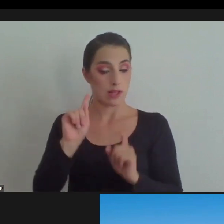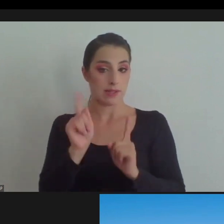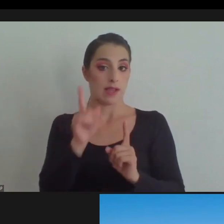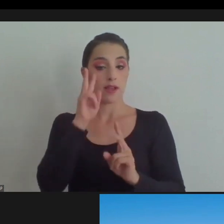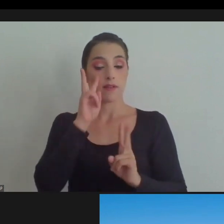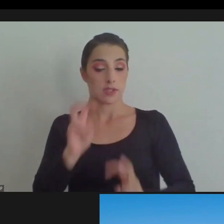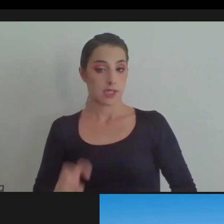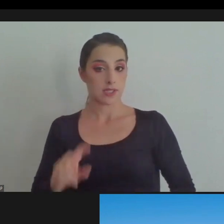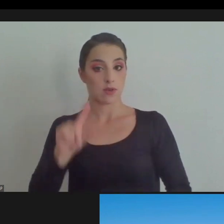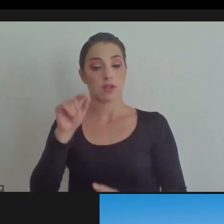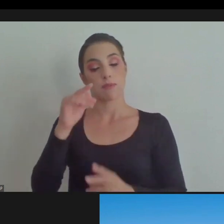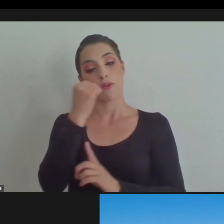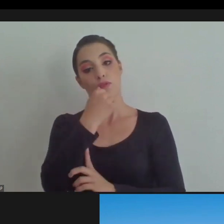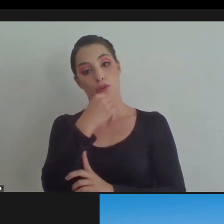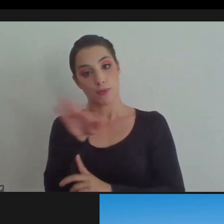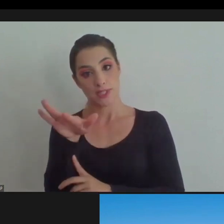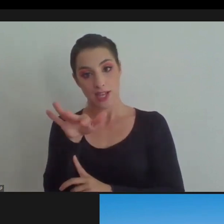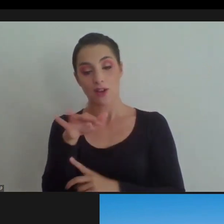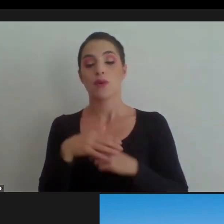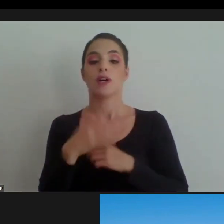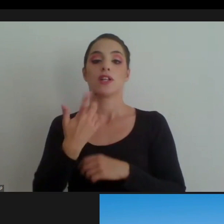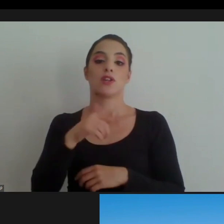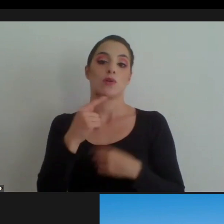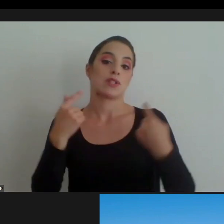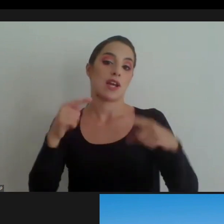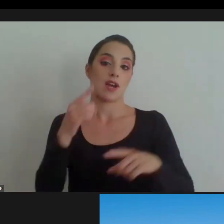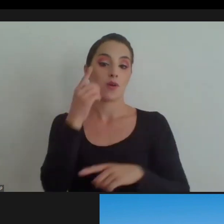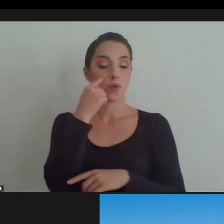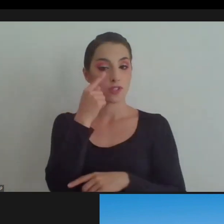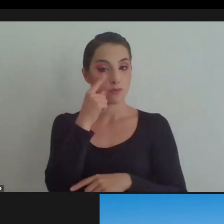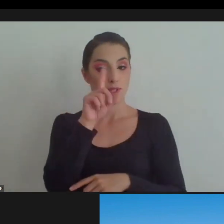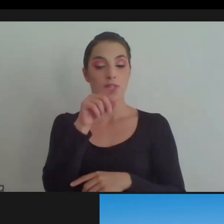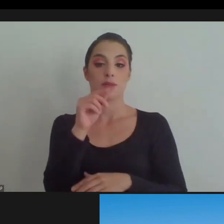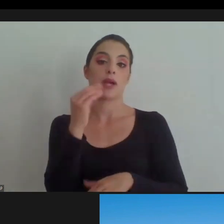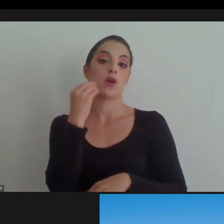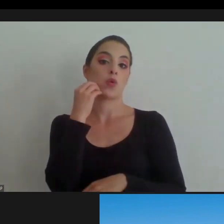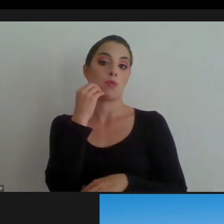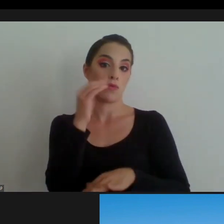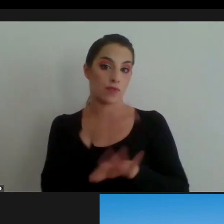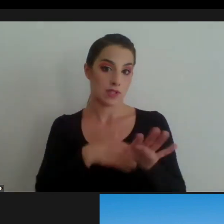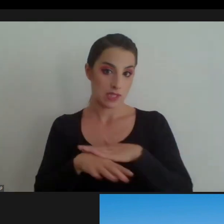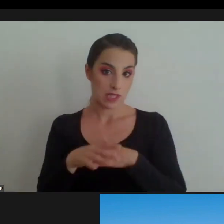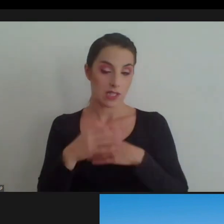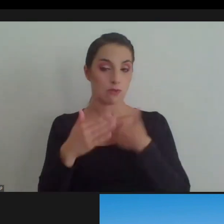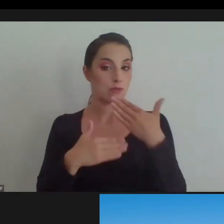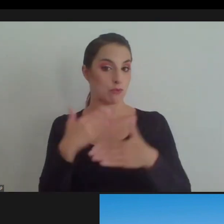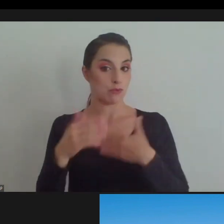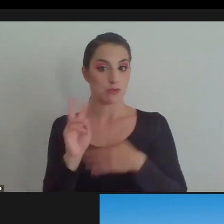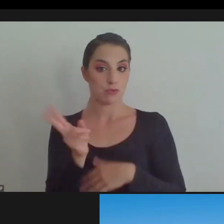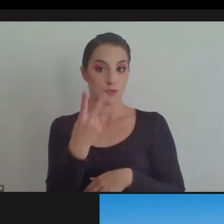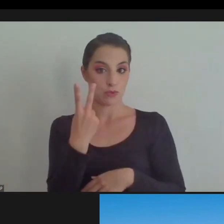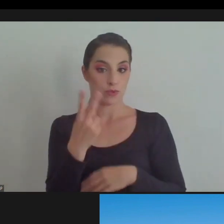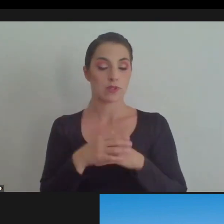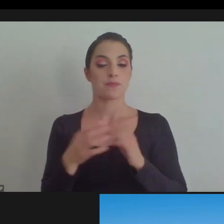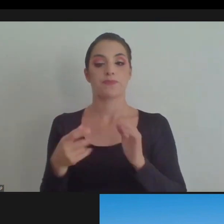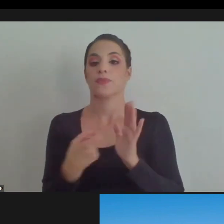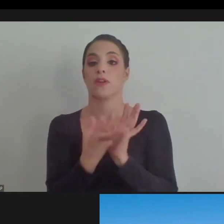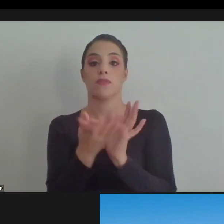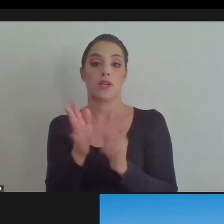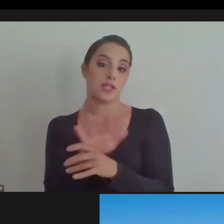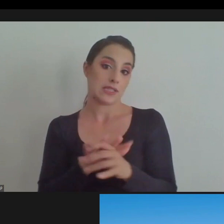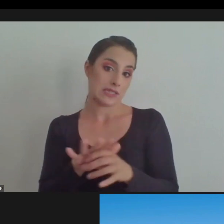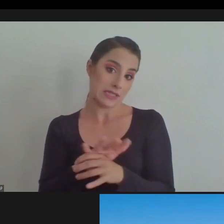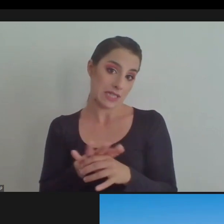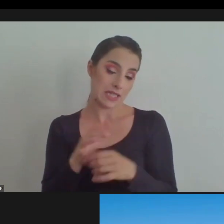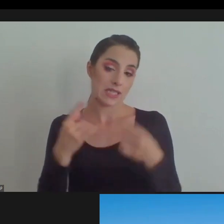a formação. Portanto, temos aqui o conhecimento e a ação aliados, em várias áreas-chave no âmbito